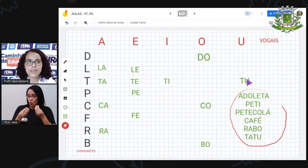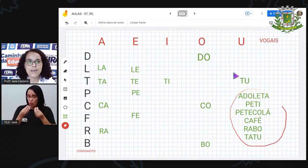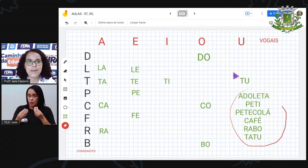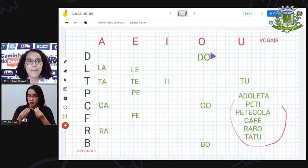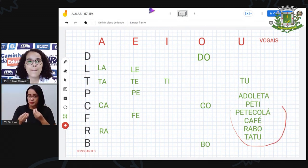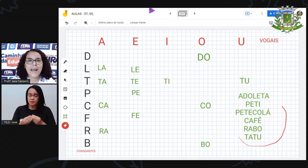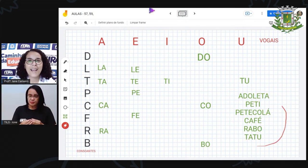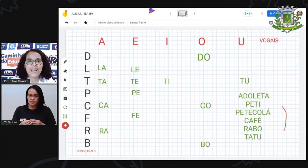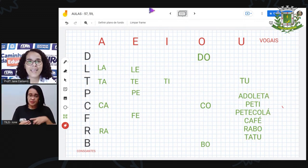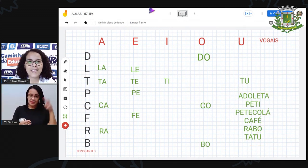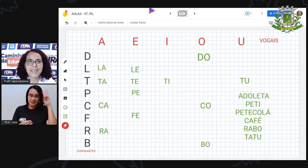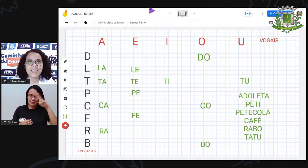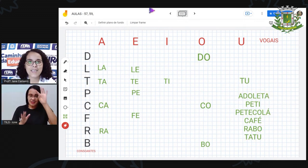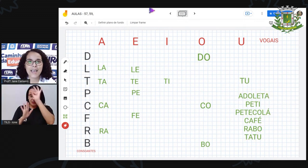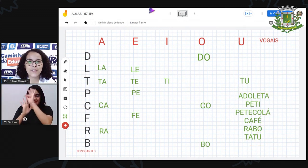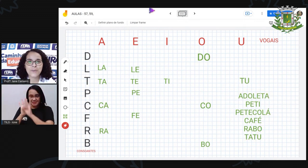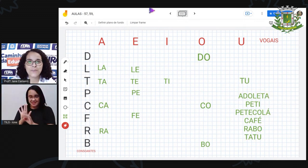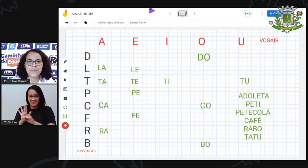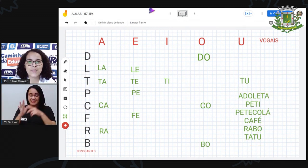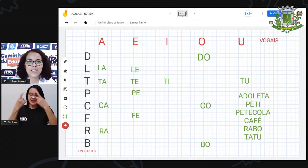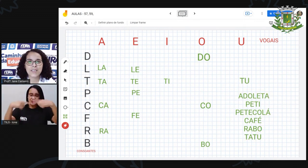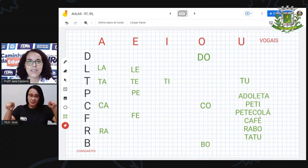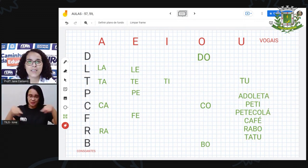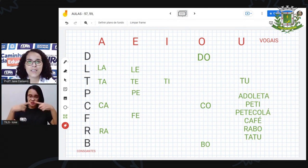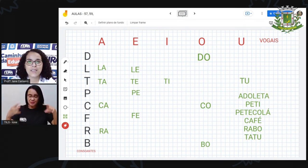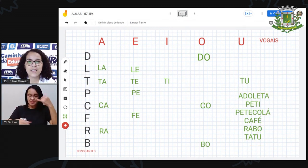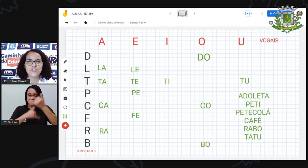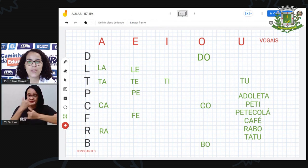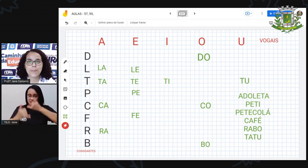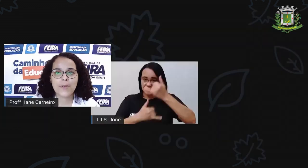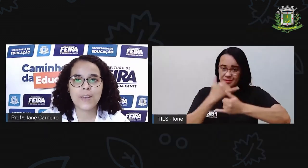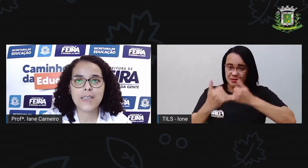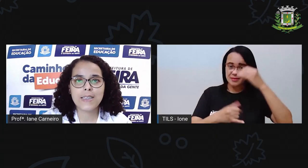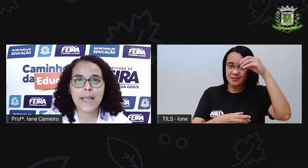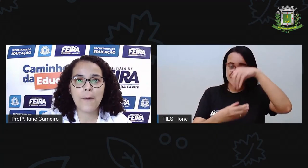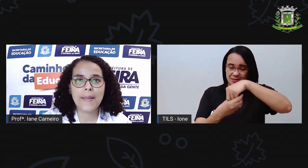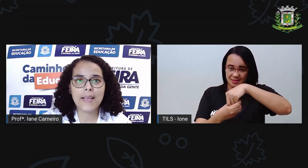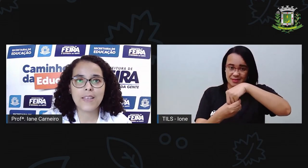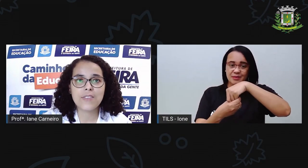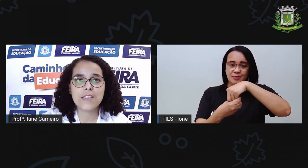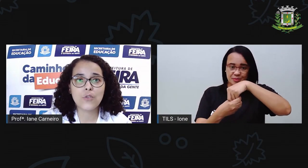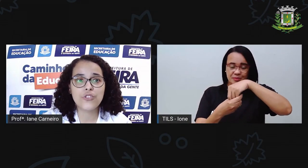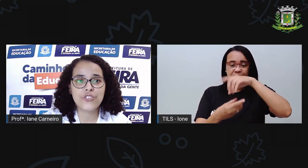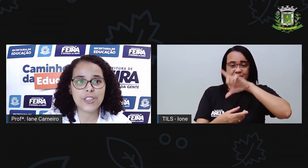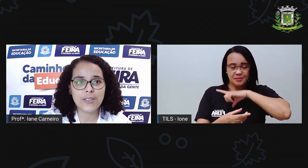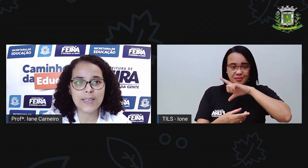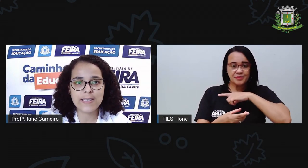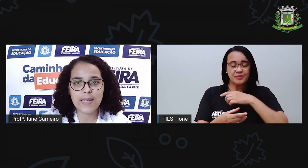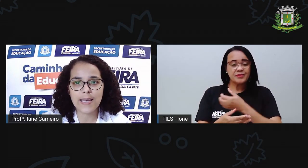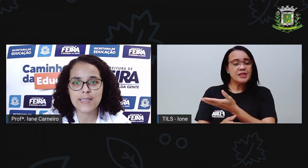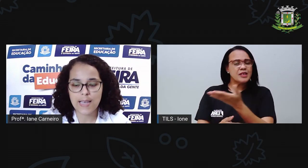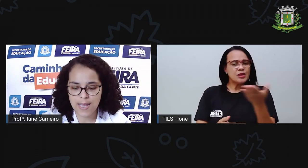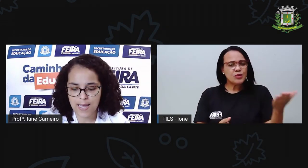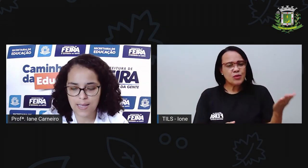nossa parlenda, tá certo? Deixa a Pro interromper aqui. Vocês